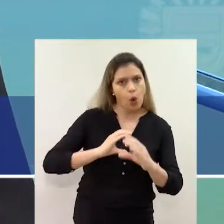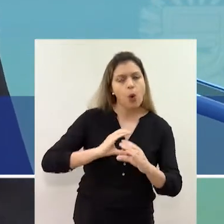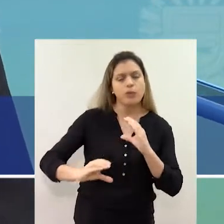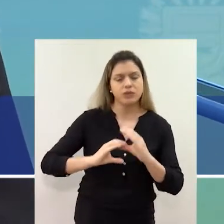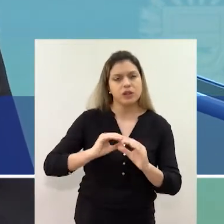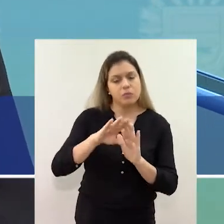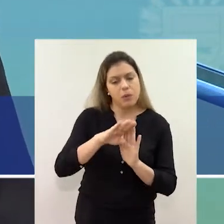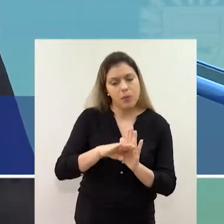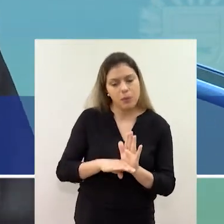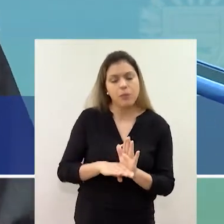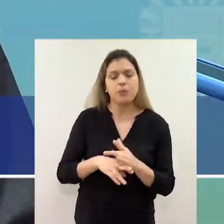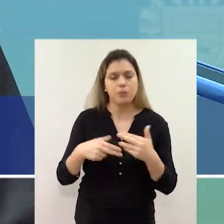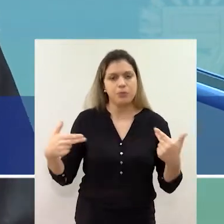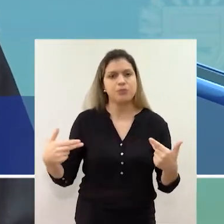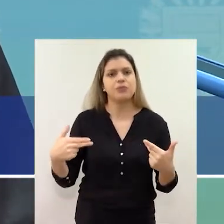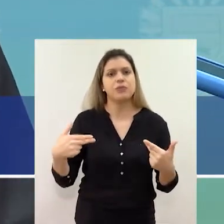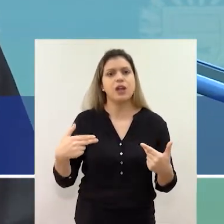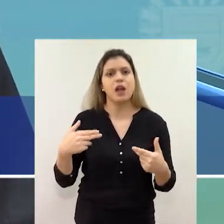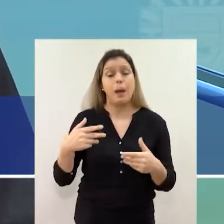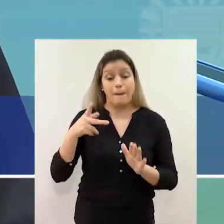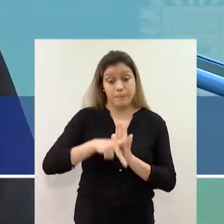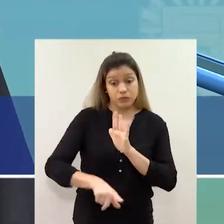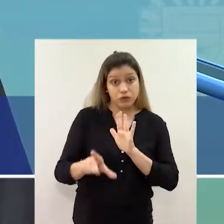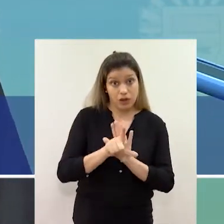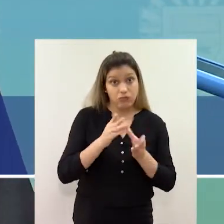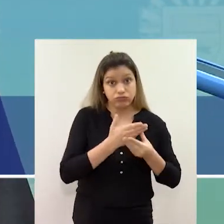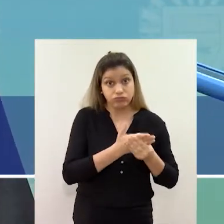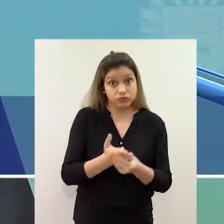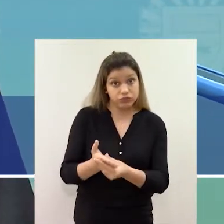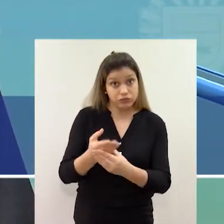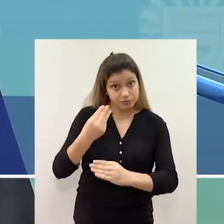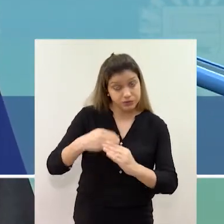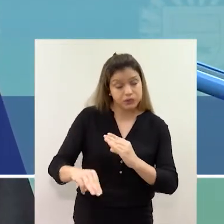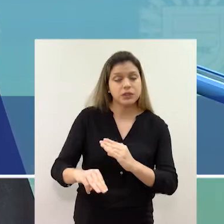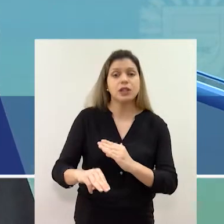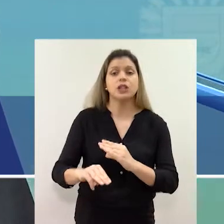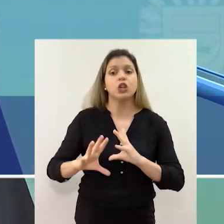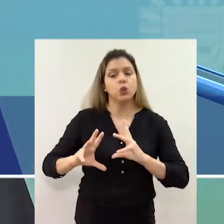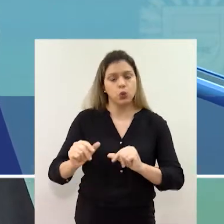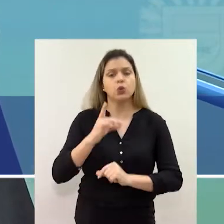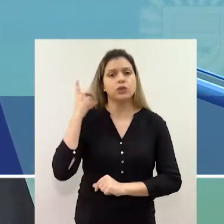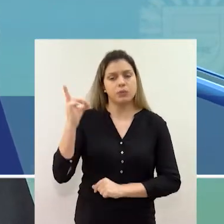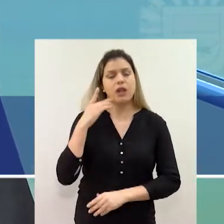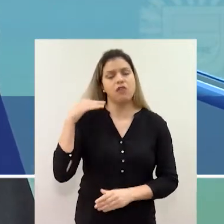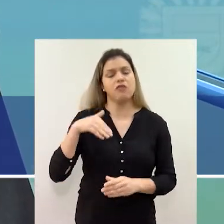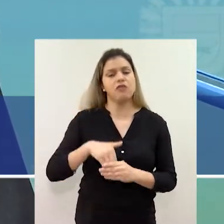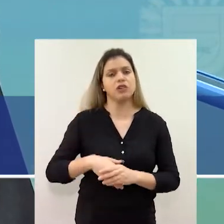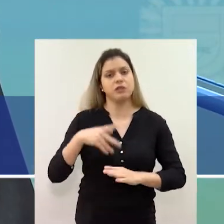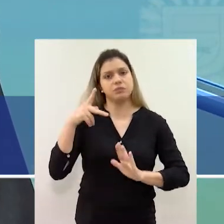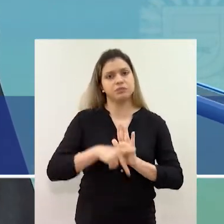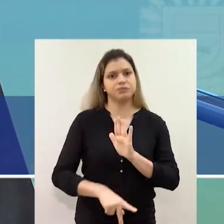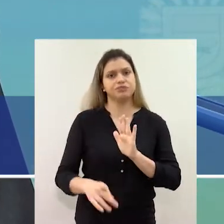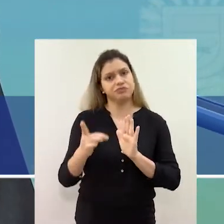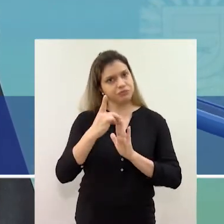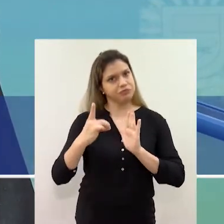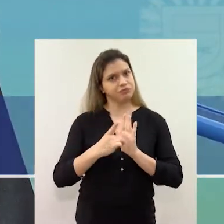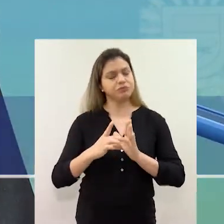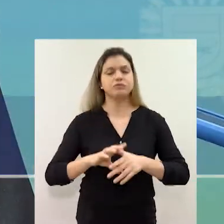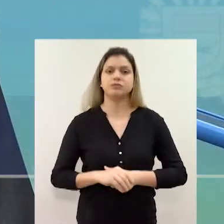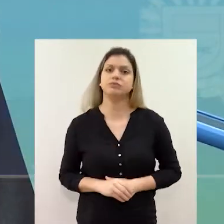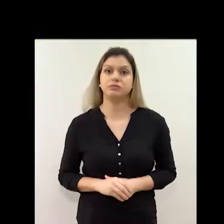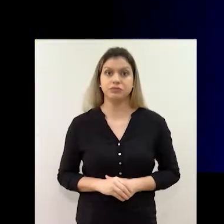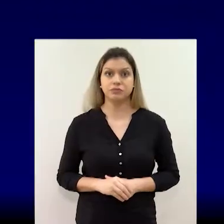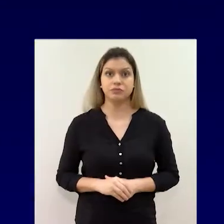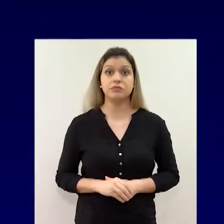de comunicação da ordem do dia para enviarmos o projeto e os deputados prontamente atenderam e votaram o projeto de decreto legislativo em tempo